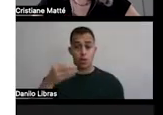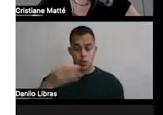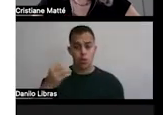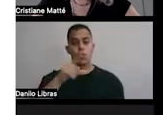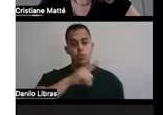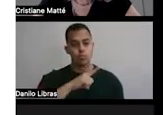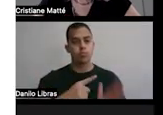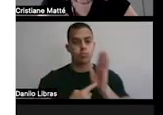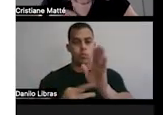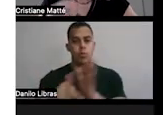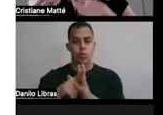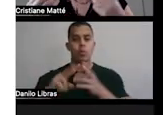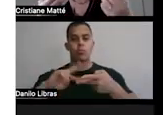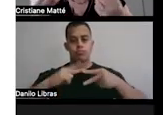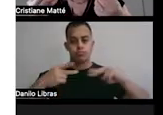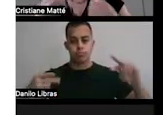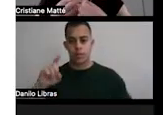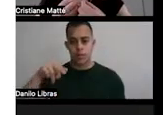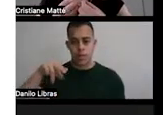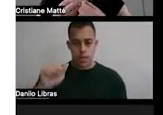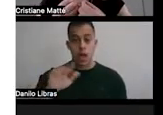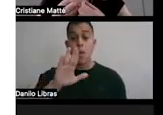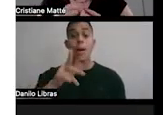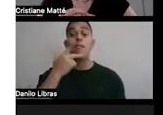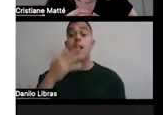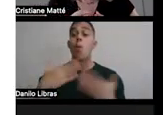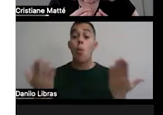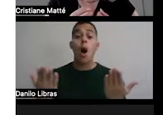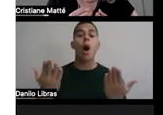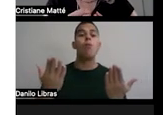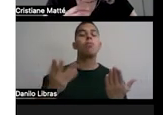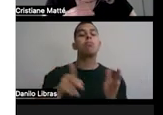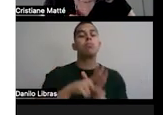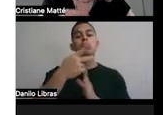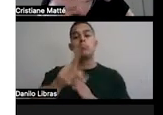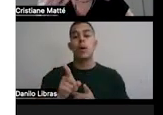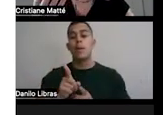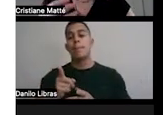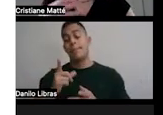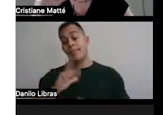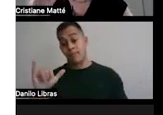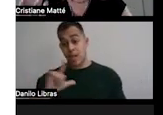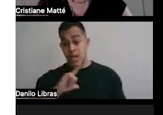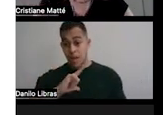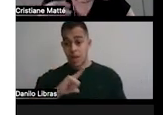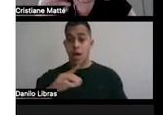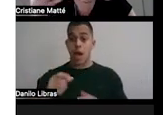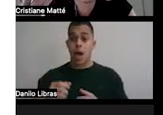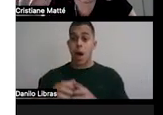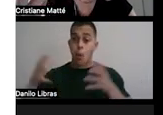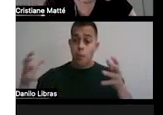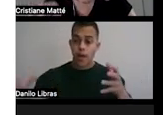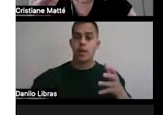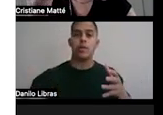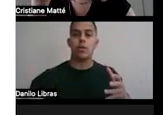metilação do DNA, mas ela não diz exatamente para que lado ela vai. Será que essa metilação ela vai causar o aumento ou a diminuição